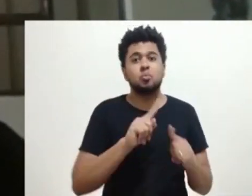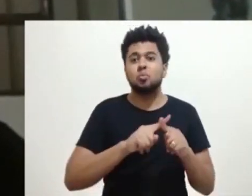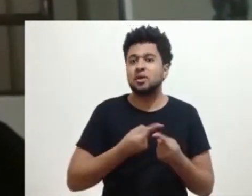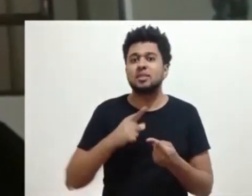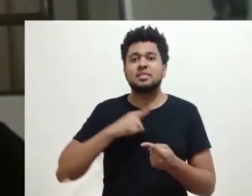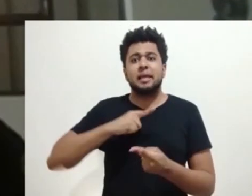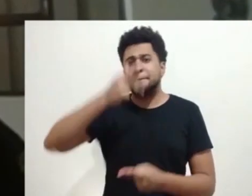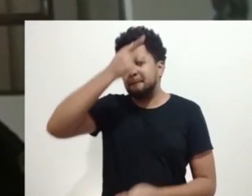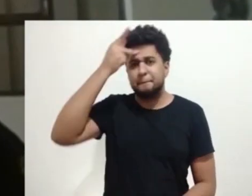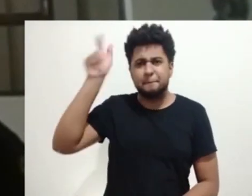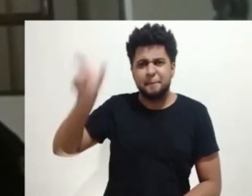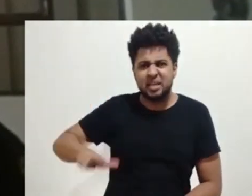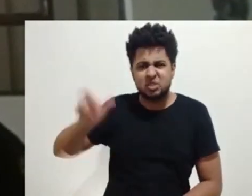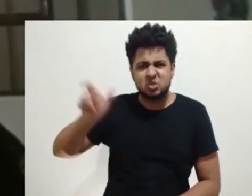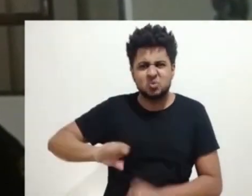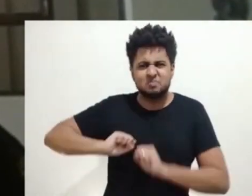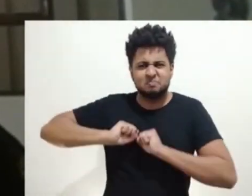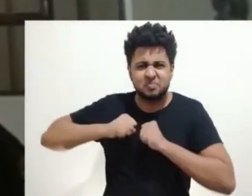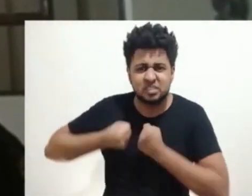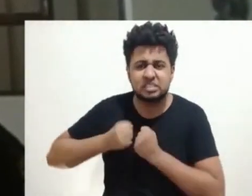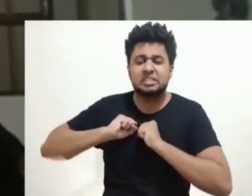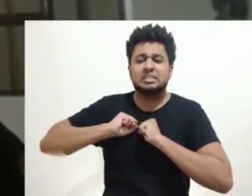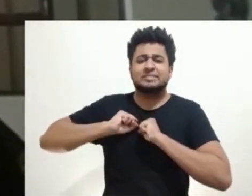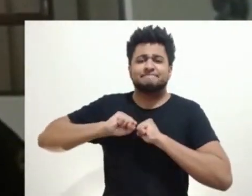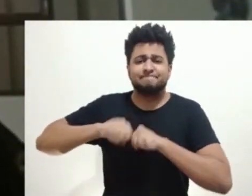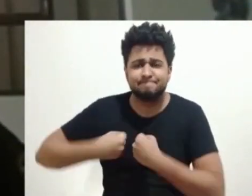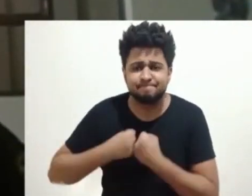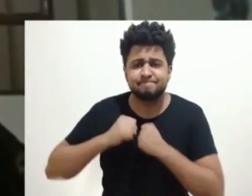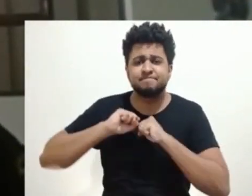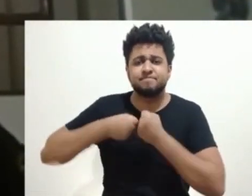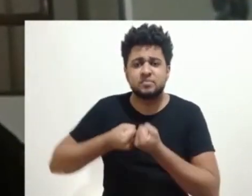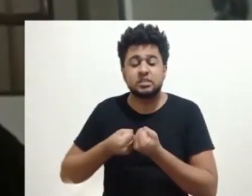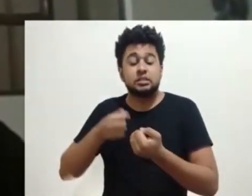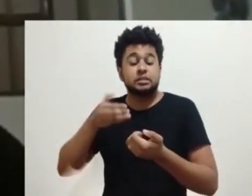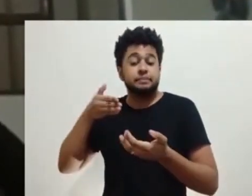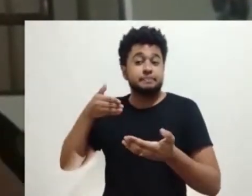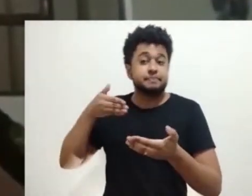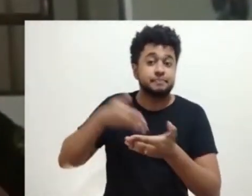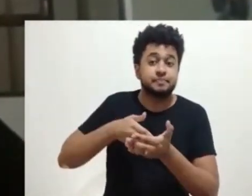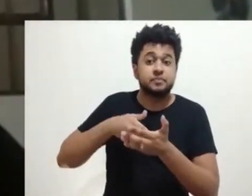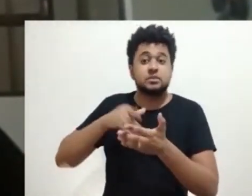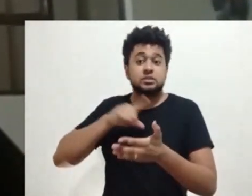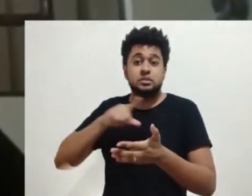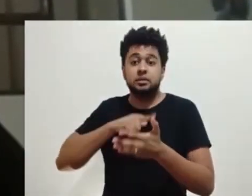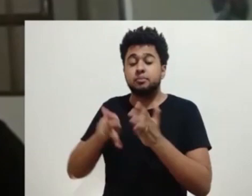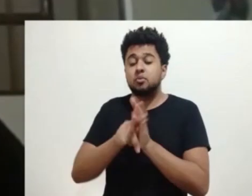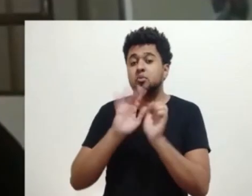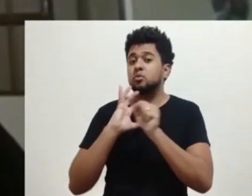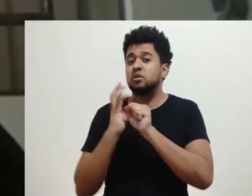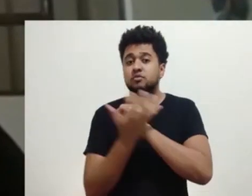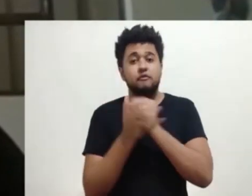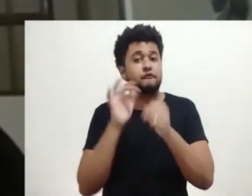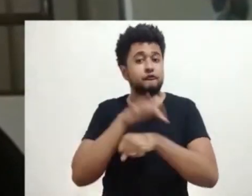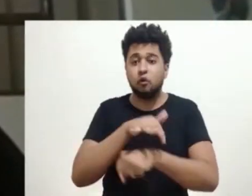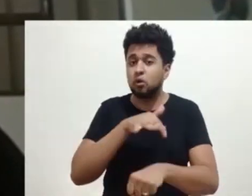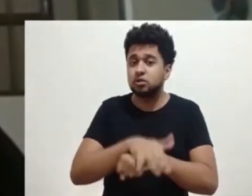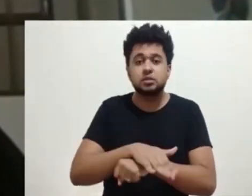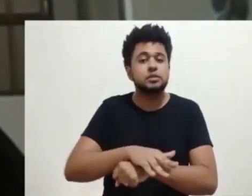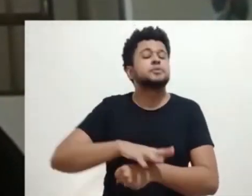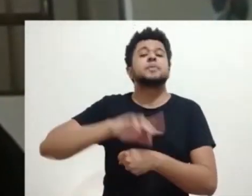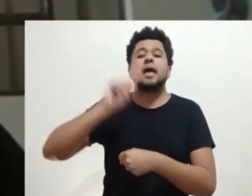obra maciça para as intervenções do coronavírus em Foz tem sido